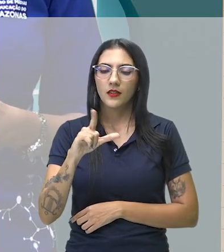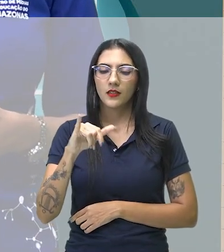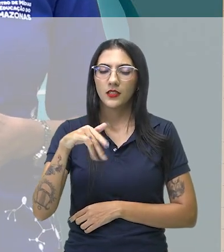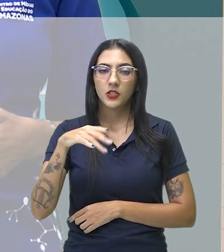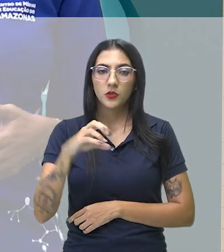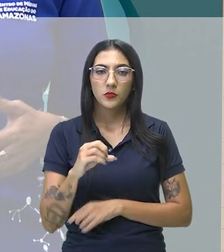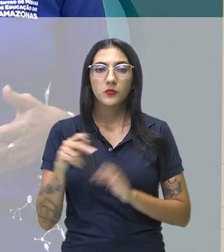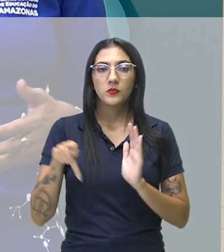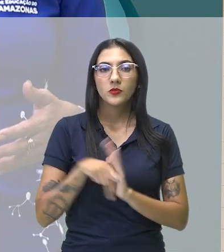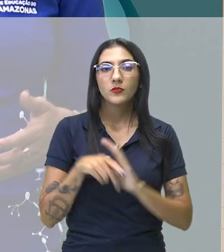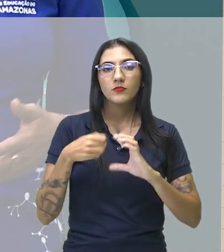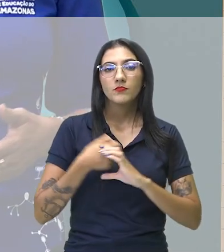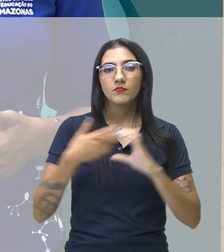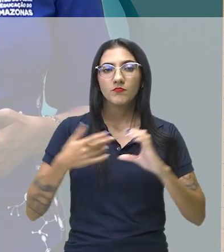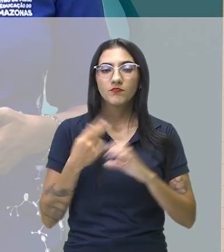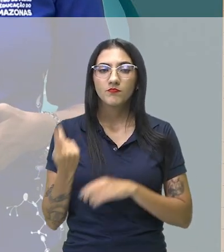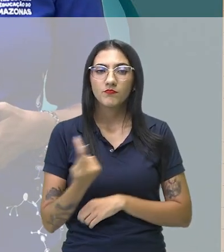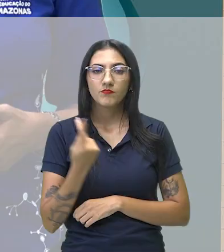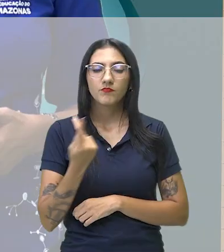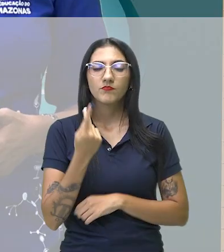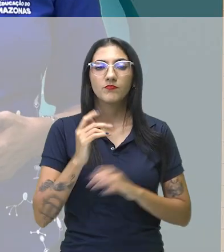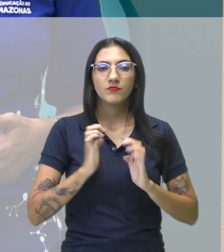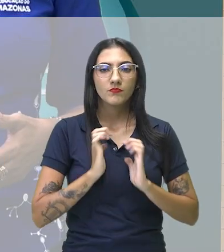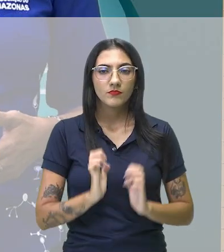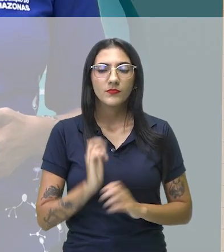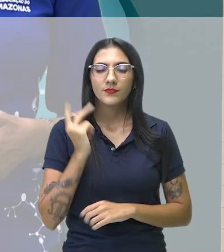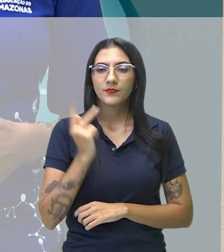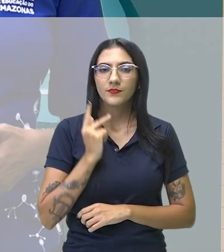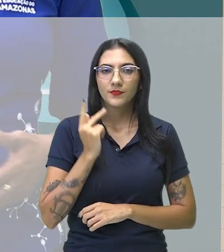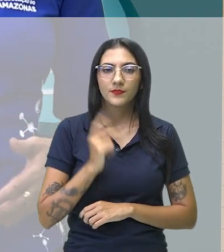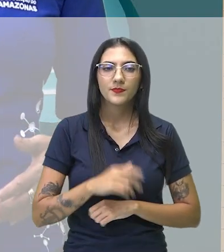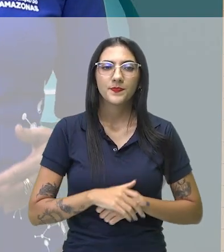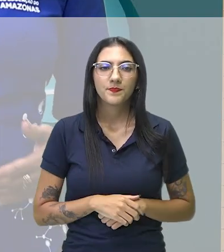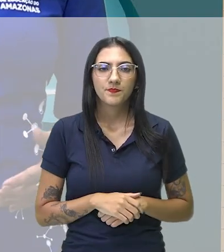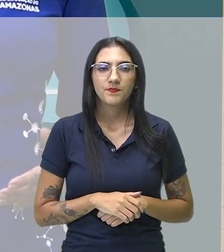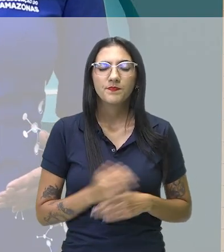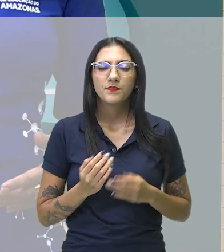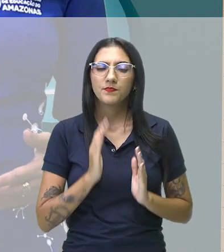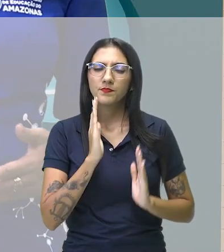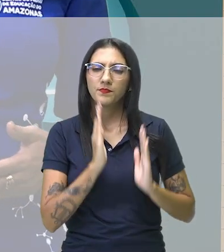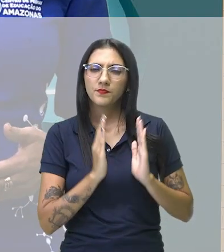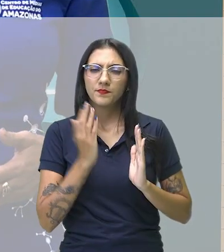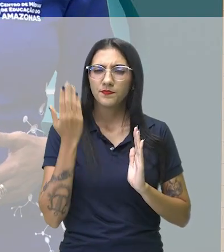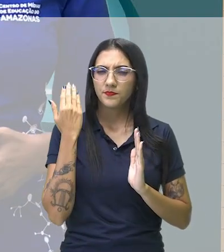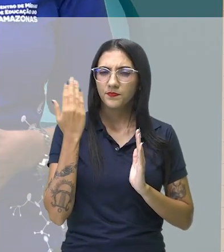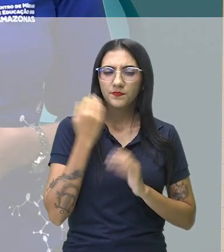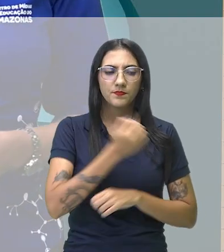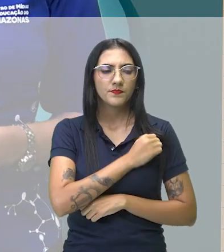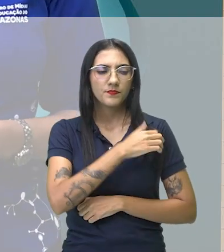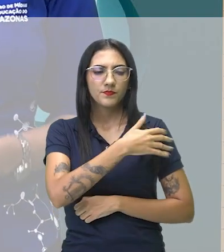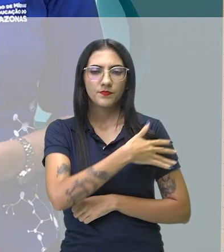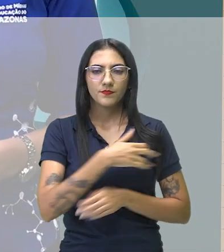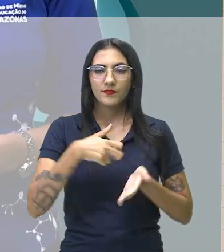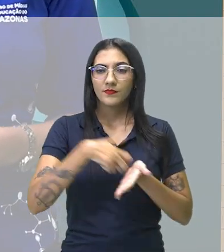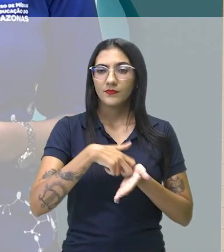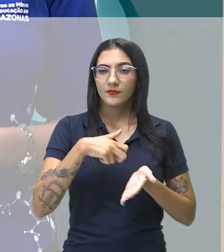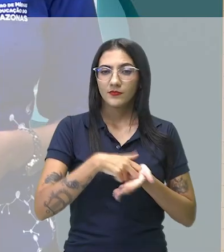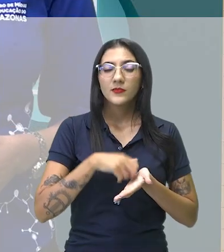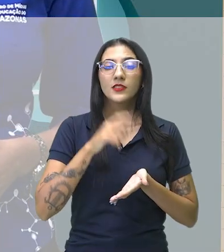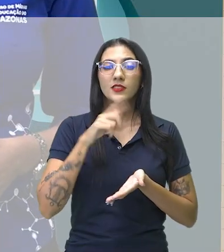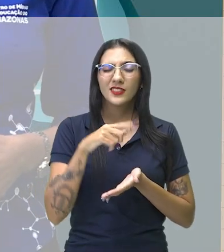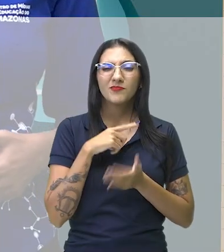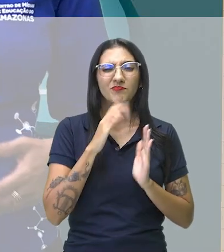éticos e políticos. A censura utilizada pela ditadura se voltou com grande força contra as artes